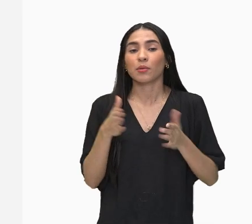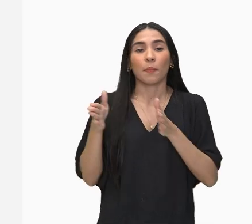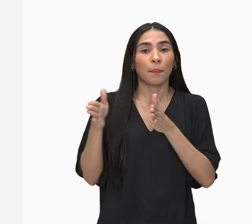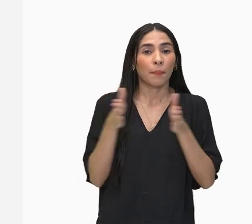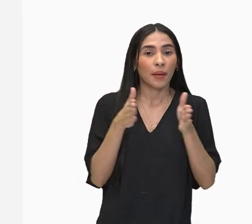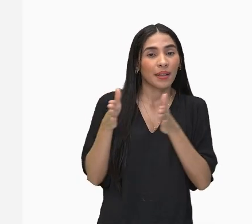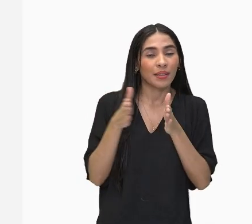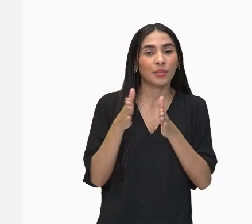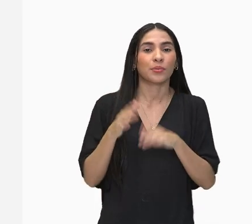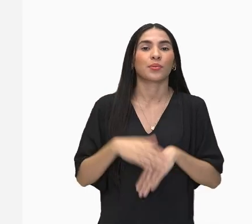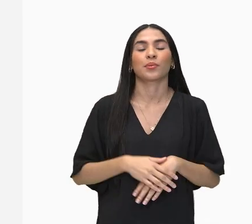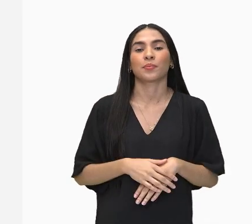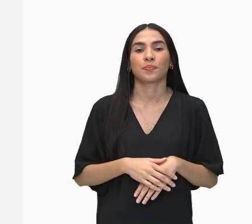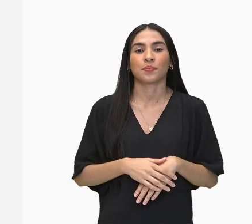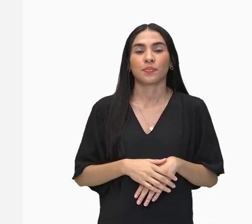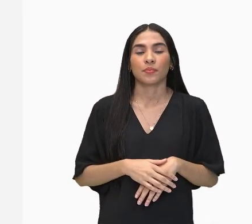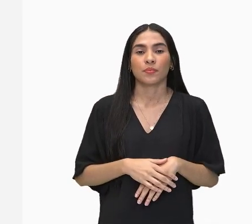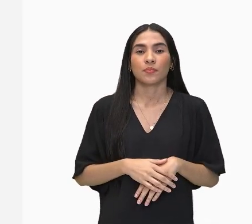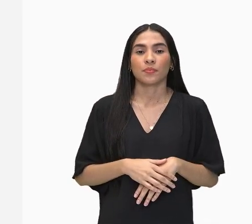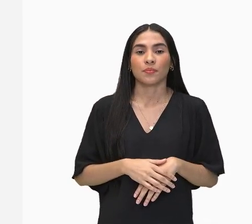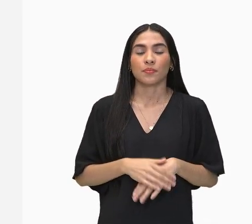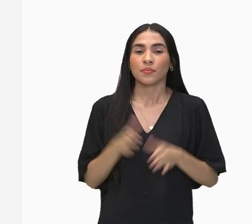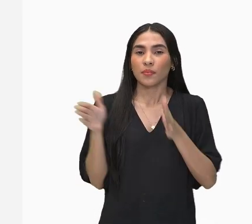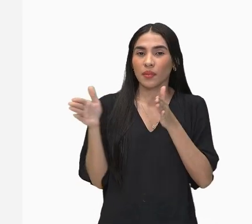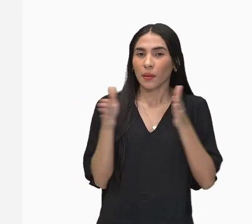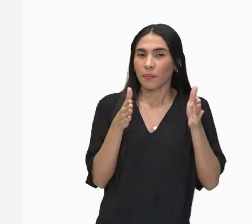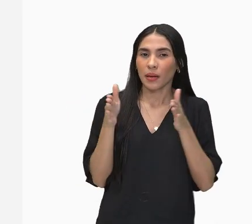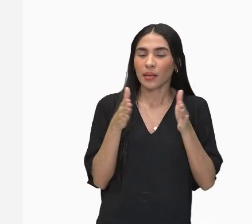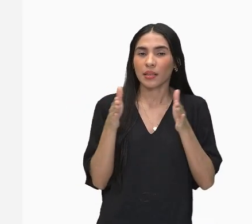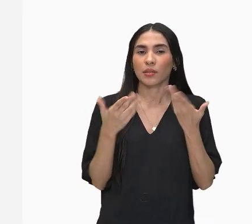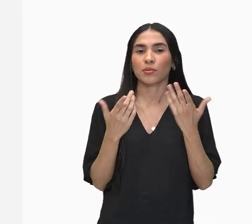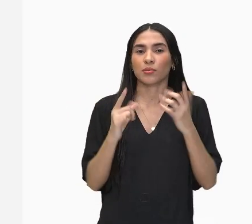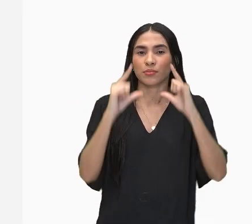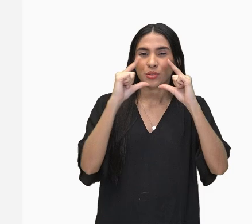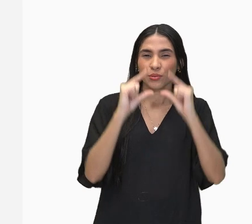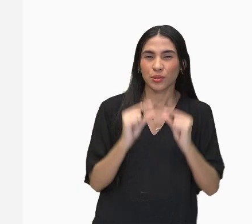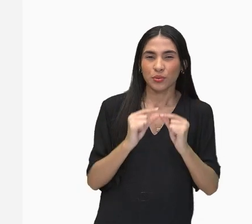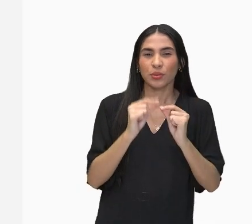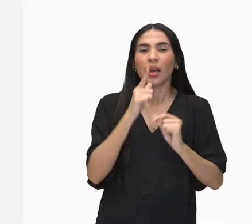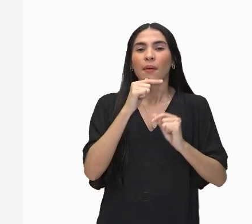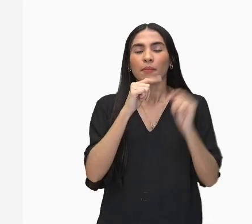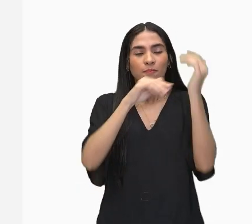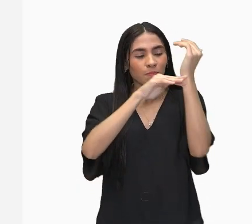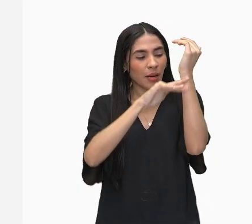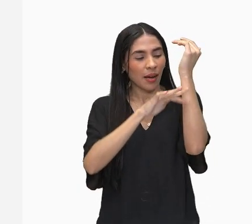períodos, né, do volume, da baixa do volume dos rios, nós